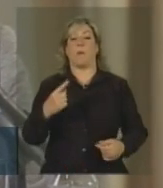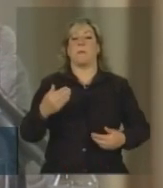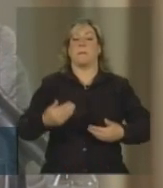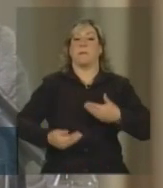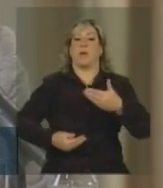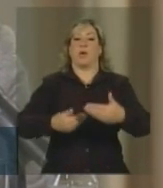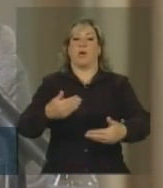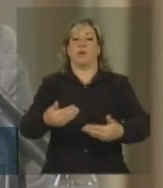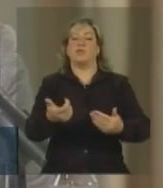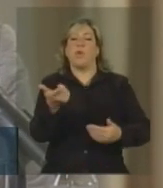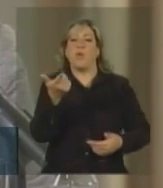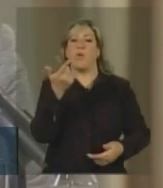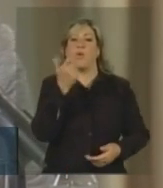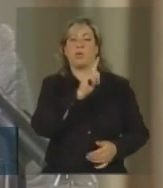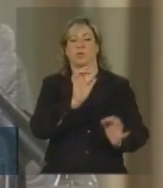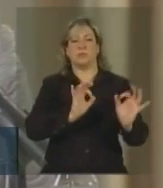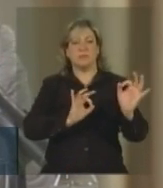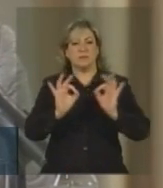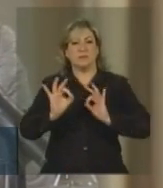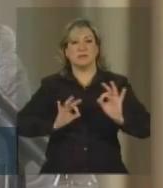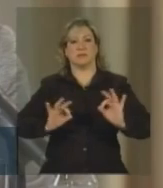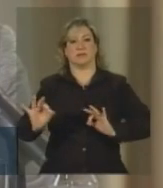de resgate ordenado,